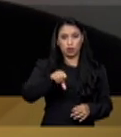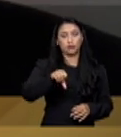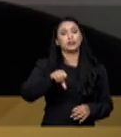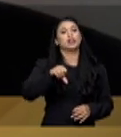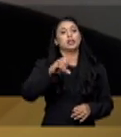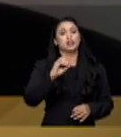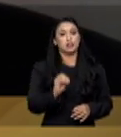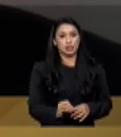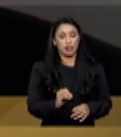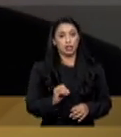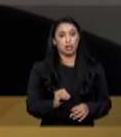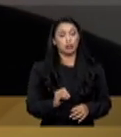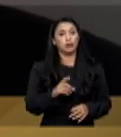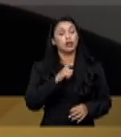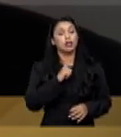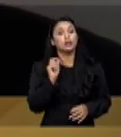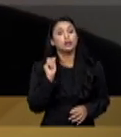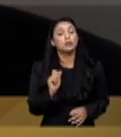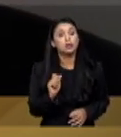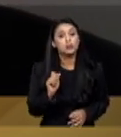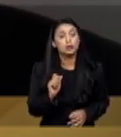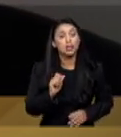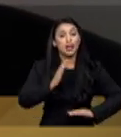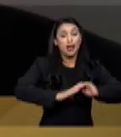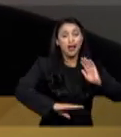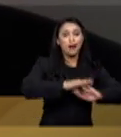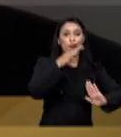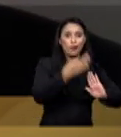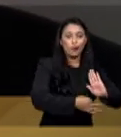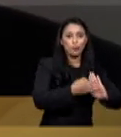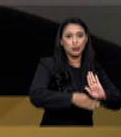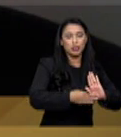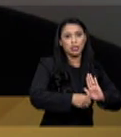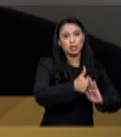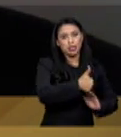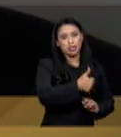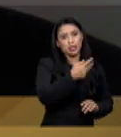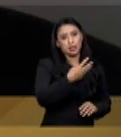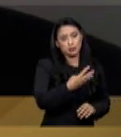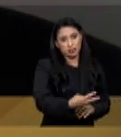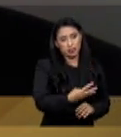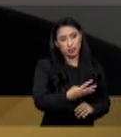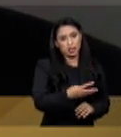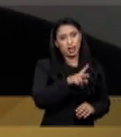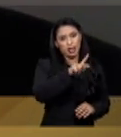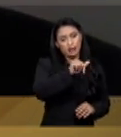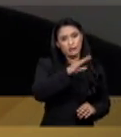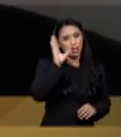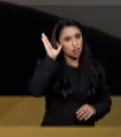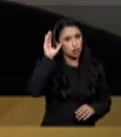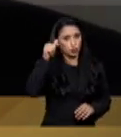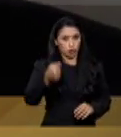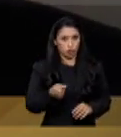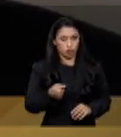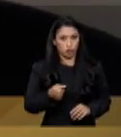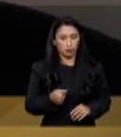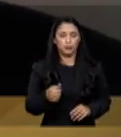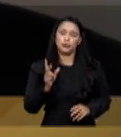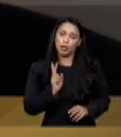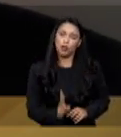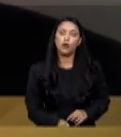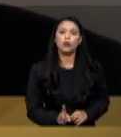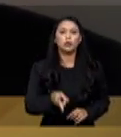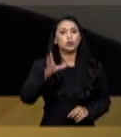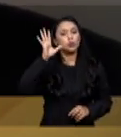de agravo, o que afasta a competência da 13ª Vara Federal de Curitiba.